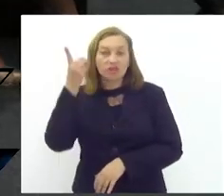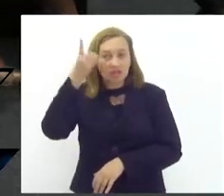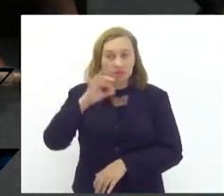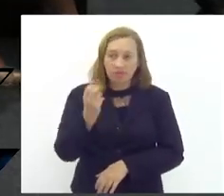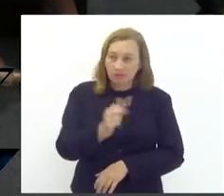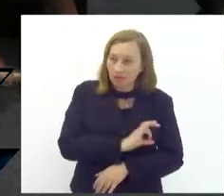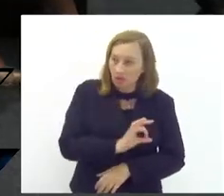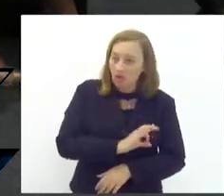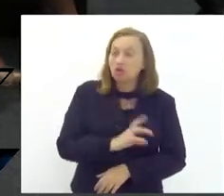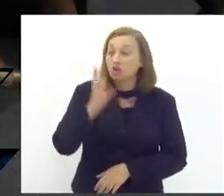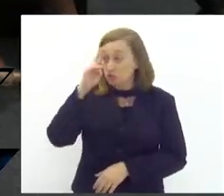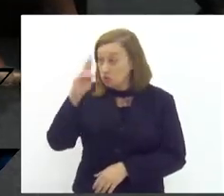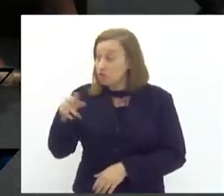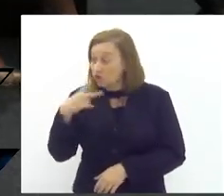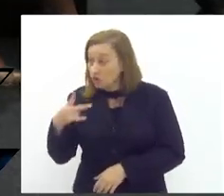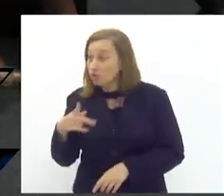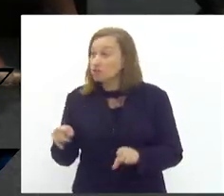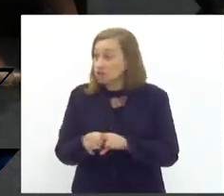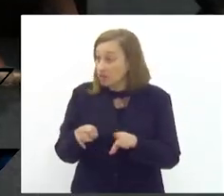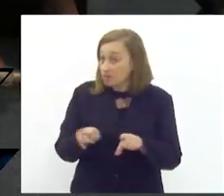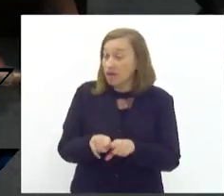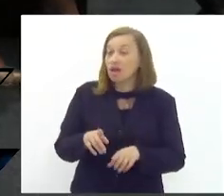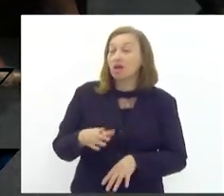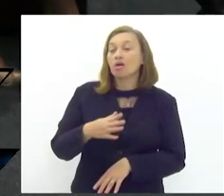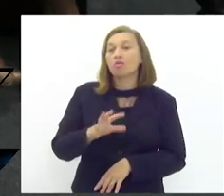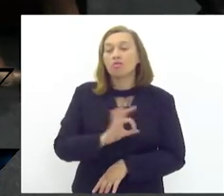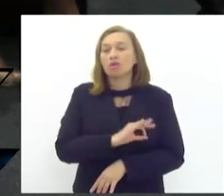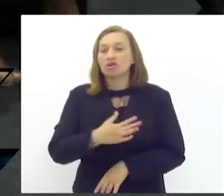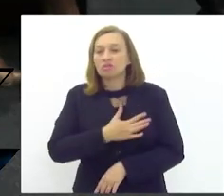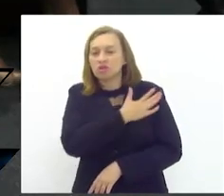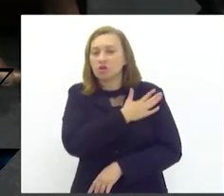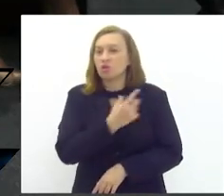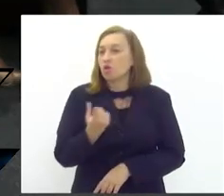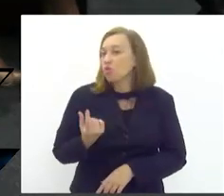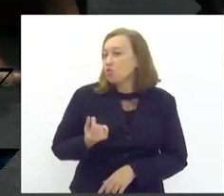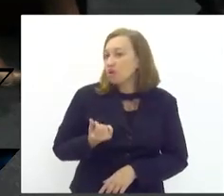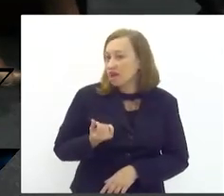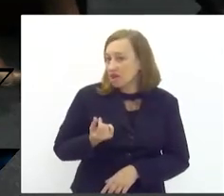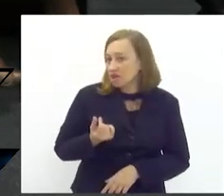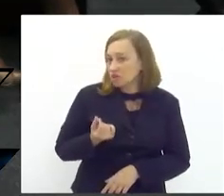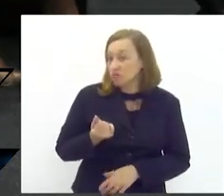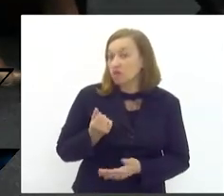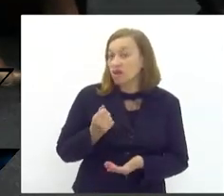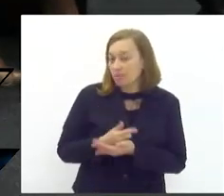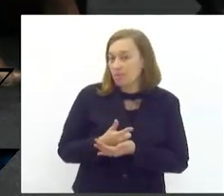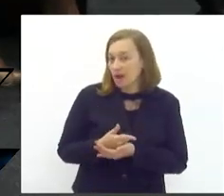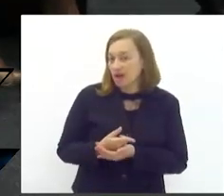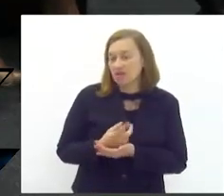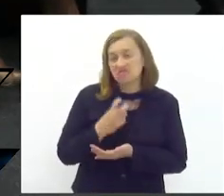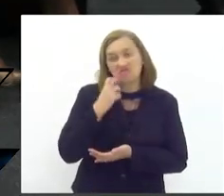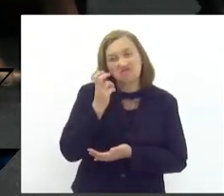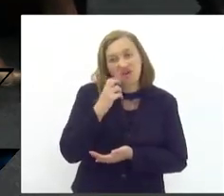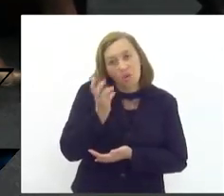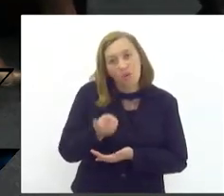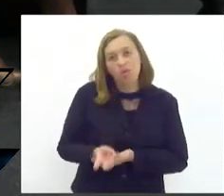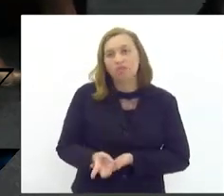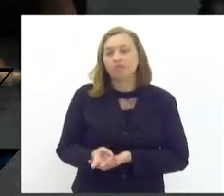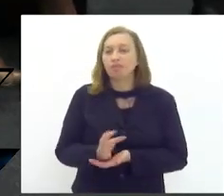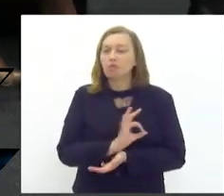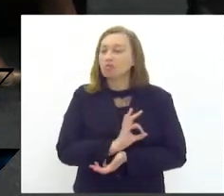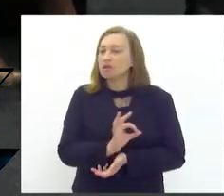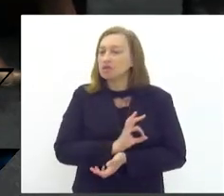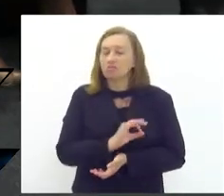Rocha e o senhor está dizendo aqui que da Polícia Militar também o preço o valor que é pago são vergonhosos o policial